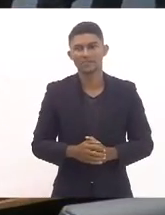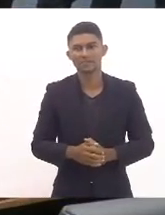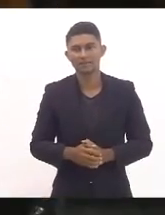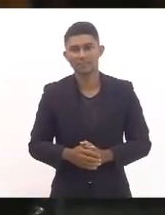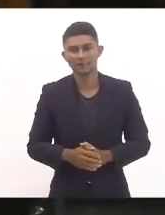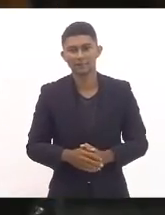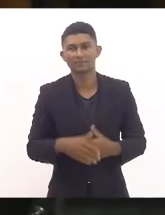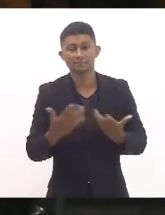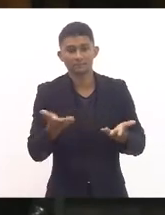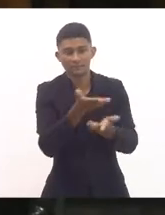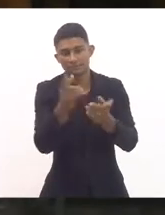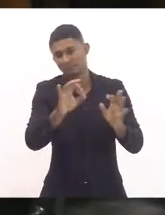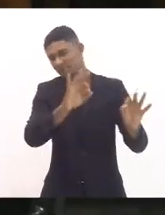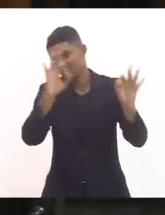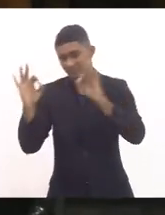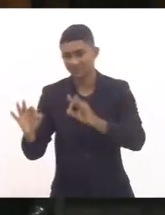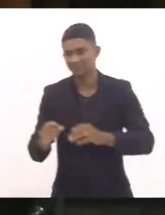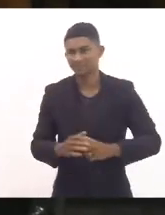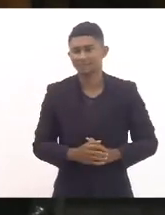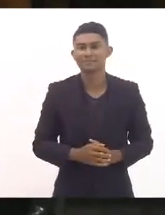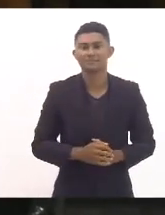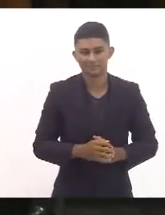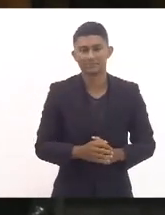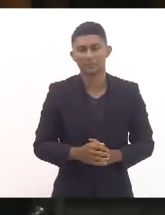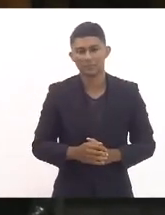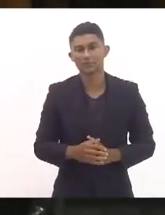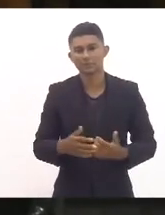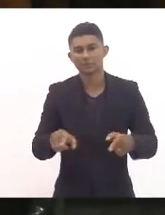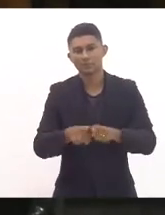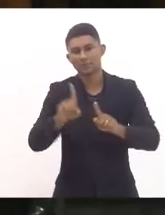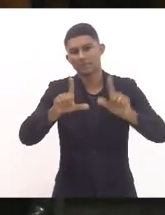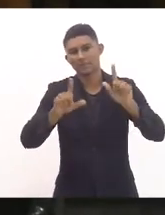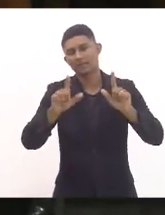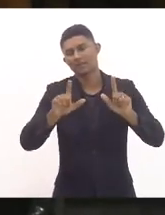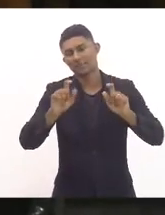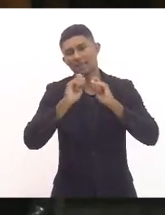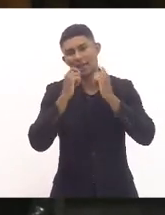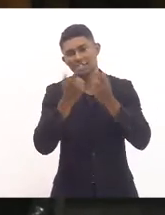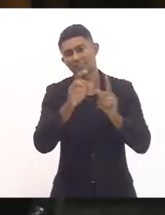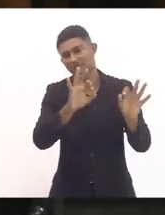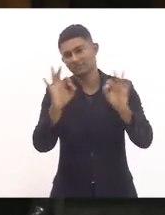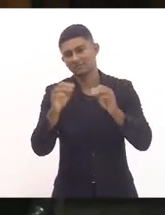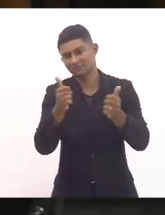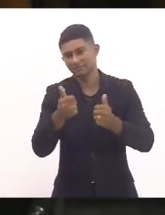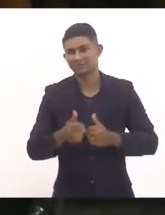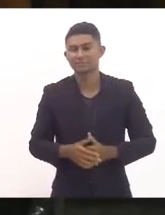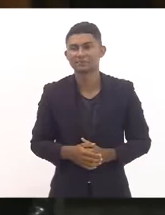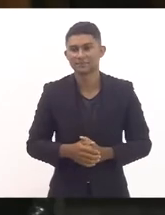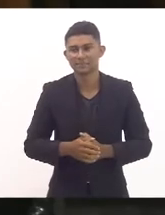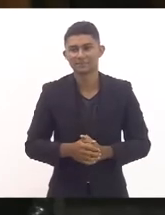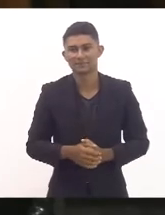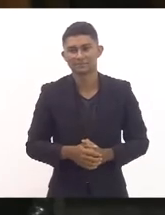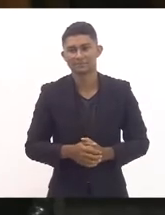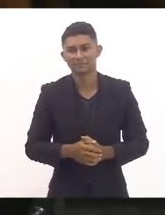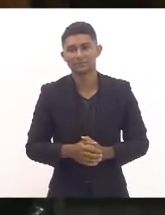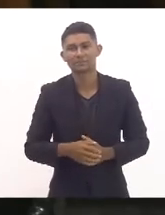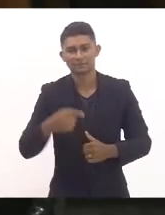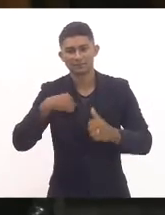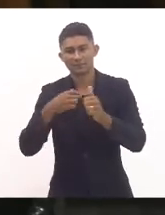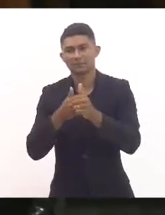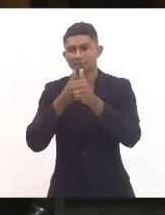nos assiste na galeria e quem nos acompanha pela TV Alerj. Presidente, eu acompanho